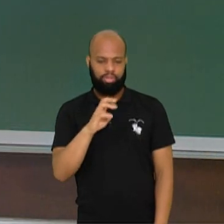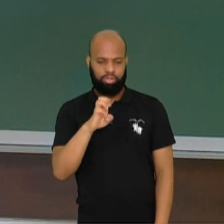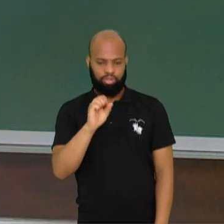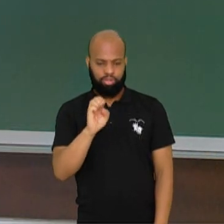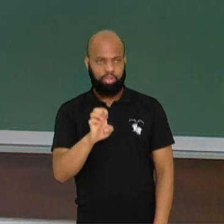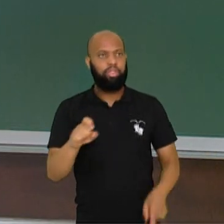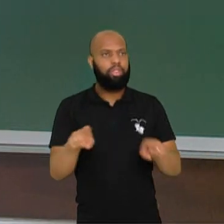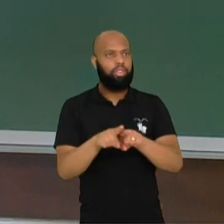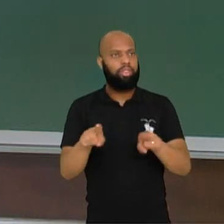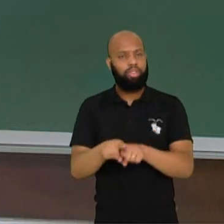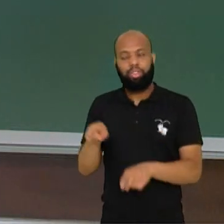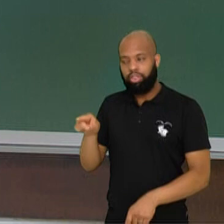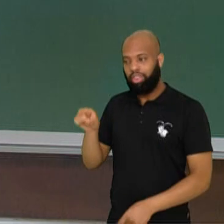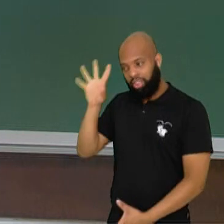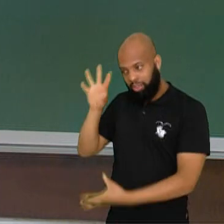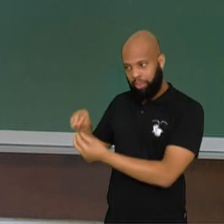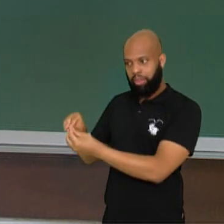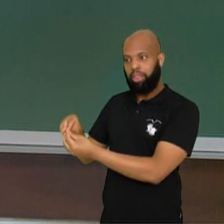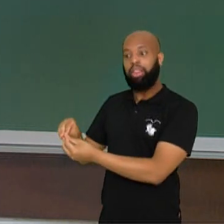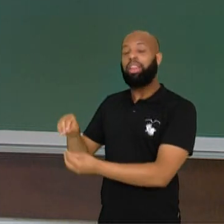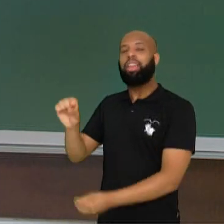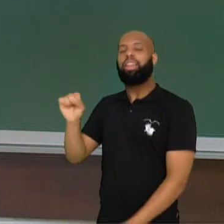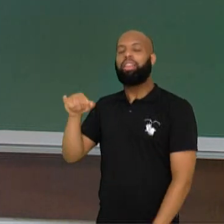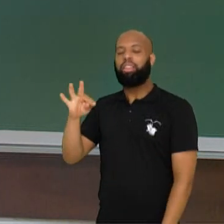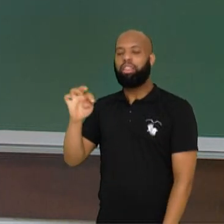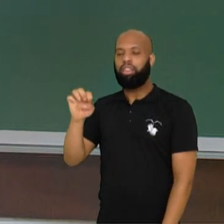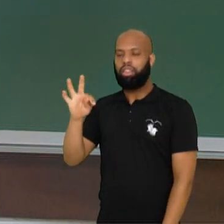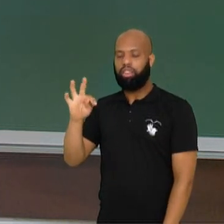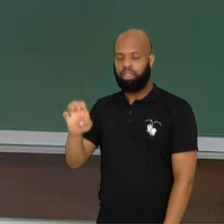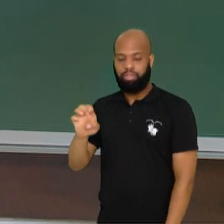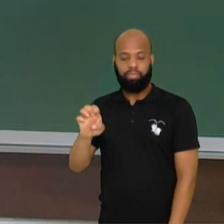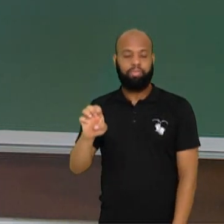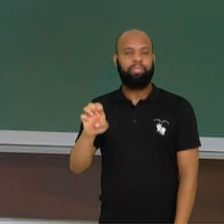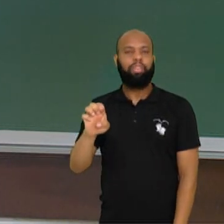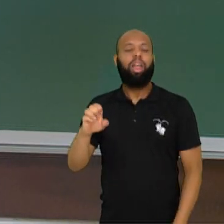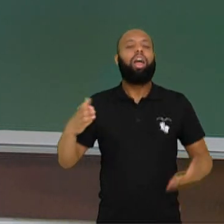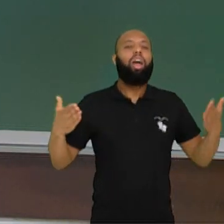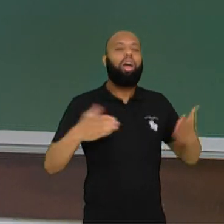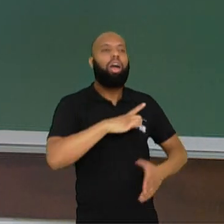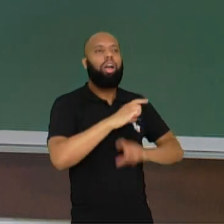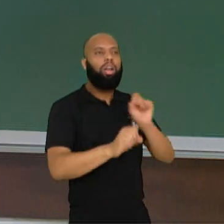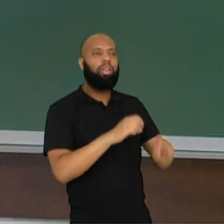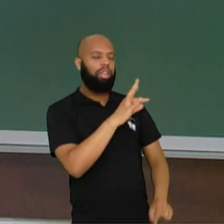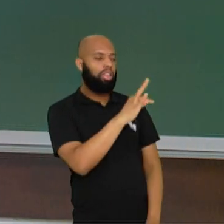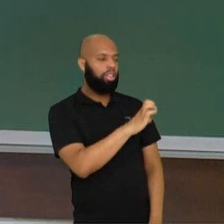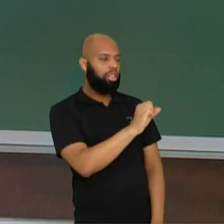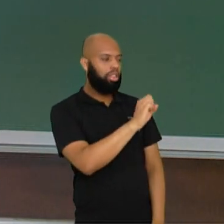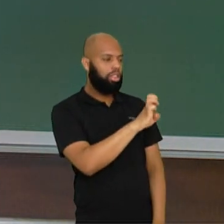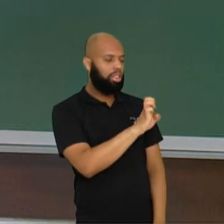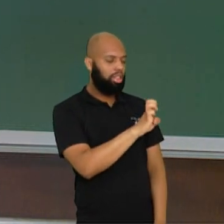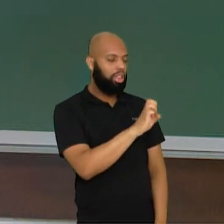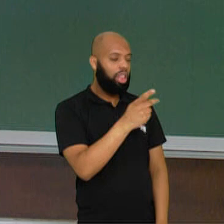é uma afirmação. A antítese, é só a gente pensar, o antitese é